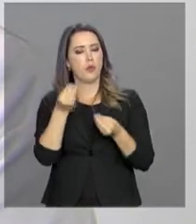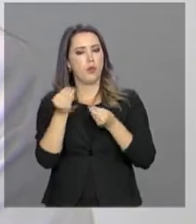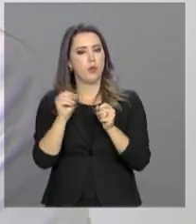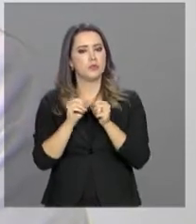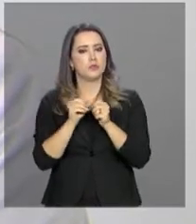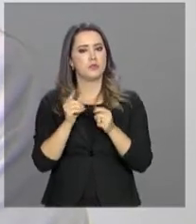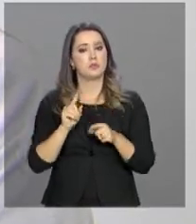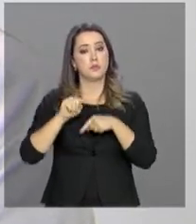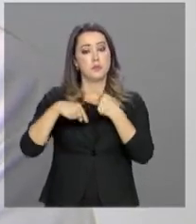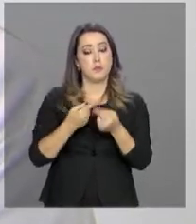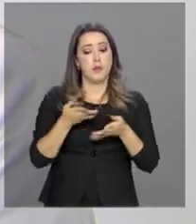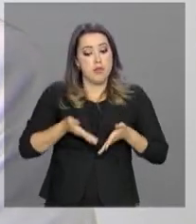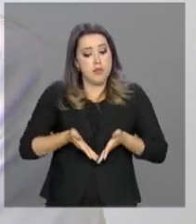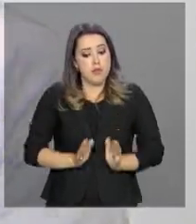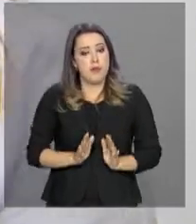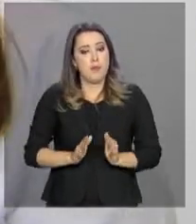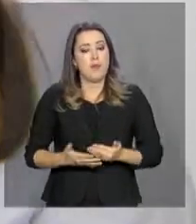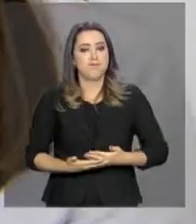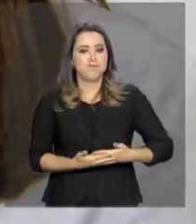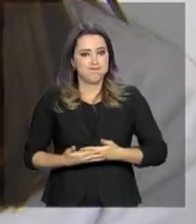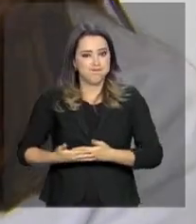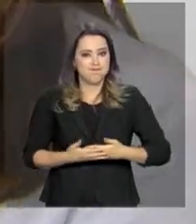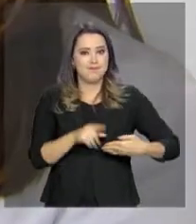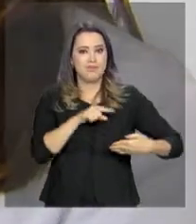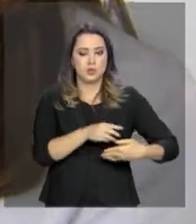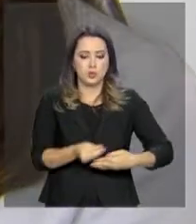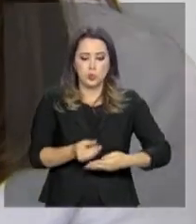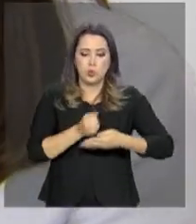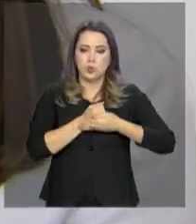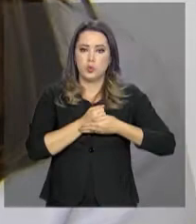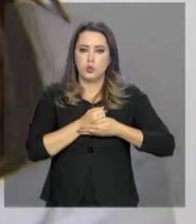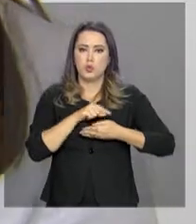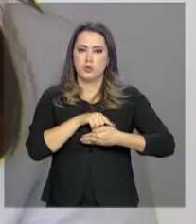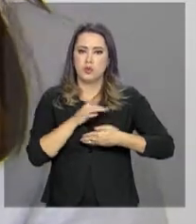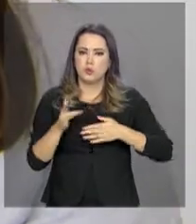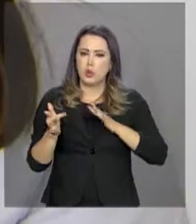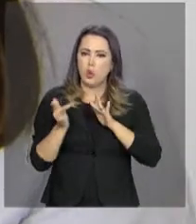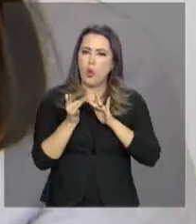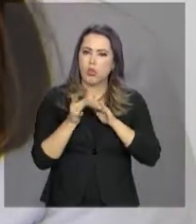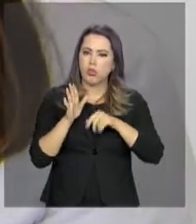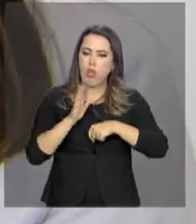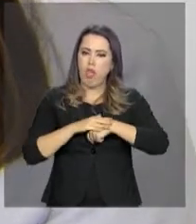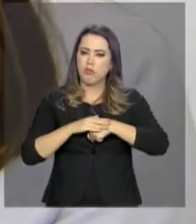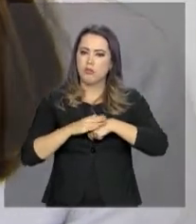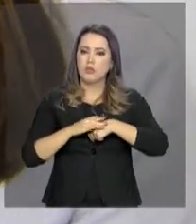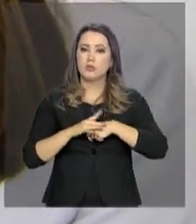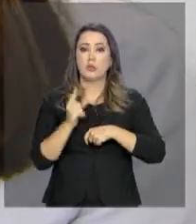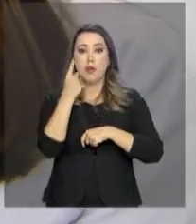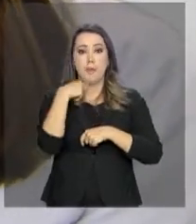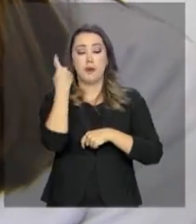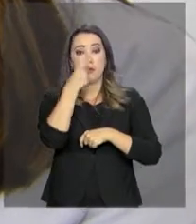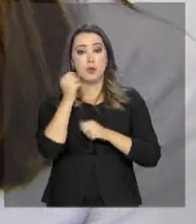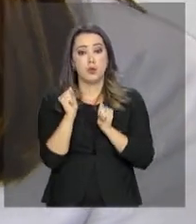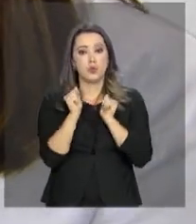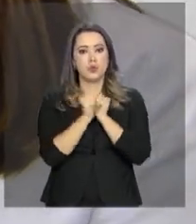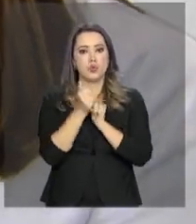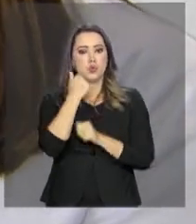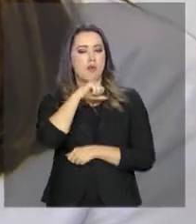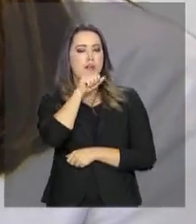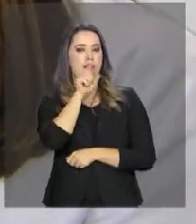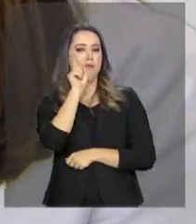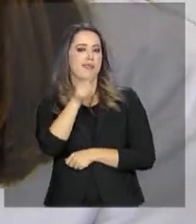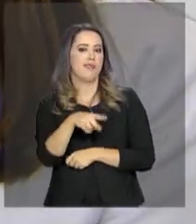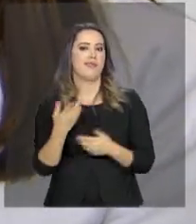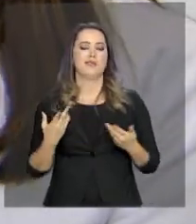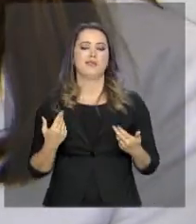imediatamente após o parto que este nem seja colocado em contato pele a pele na primeira hora de vida que é uma das formas